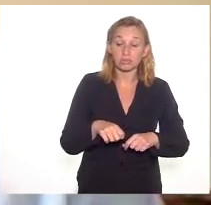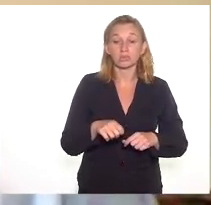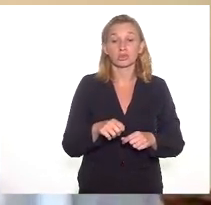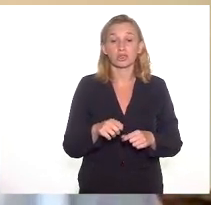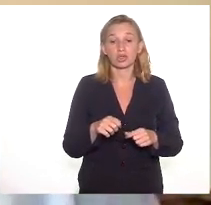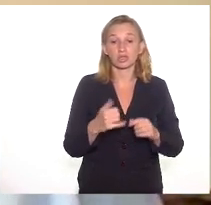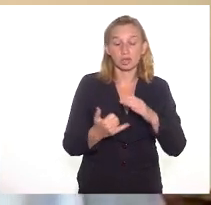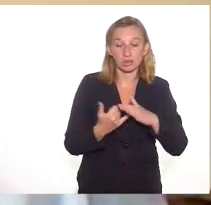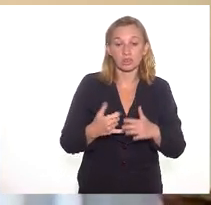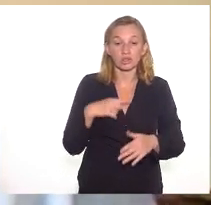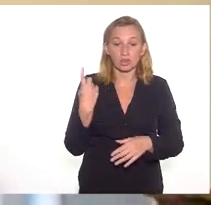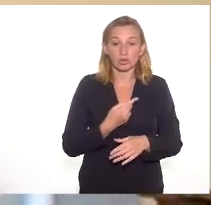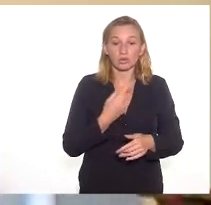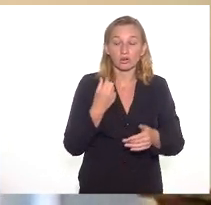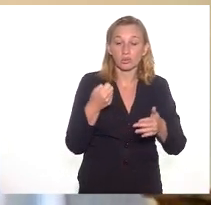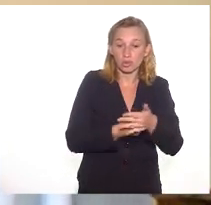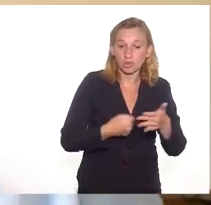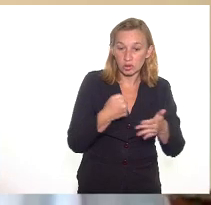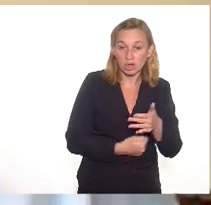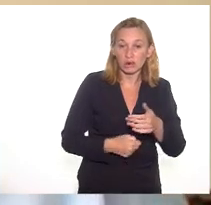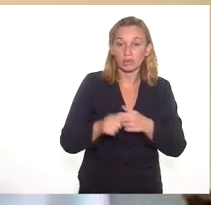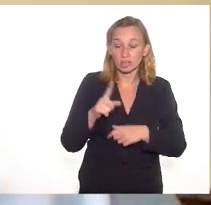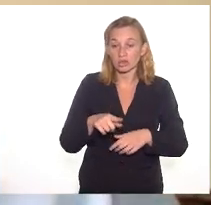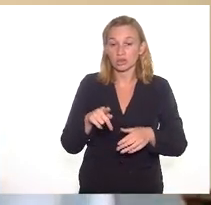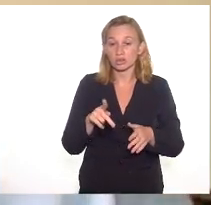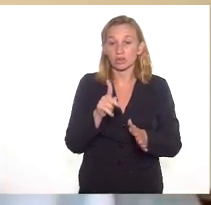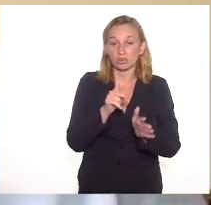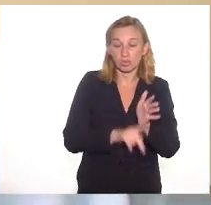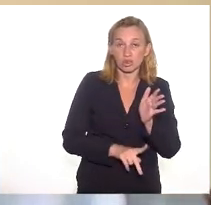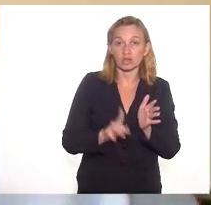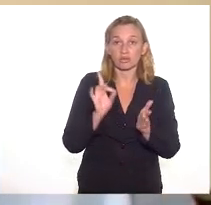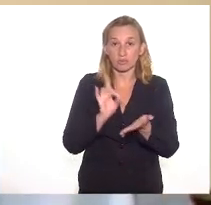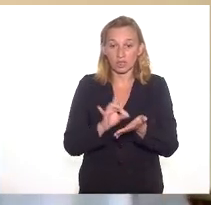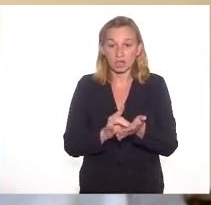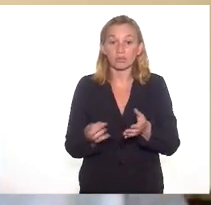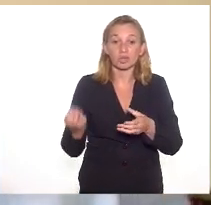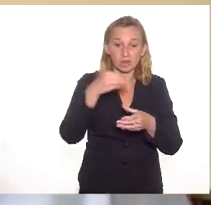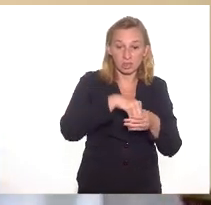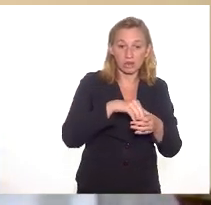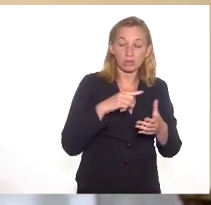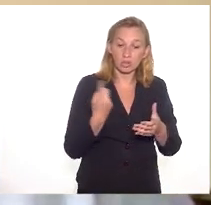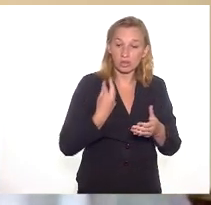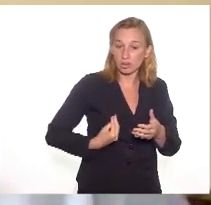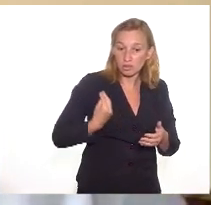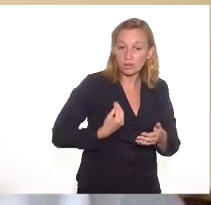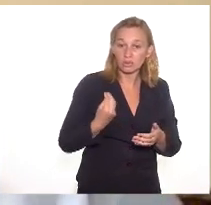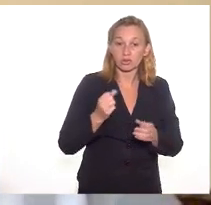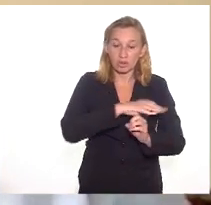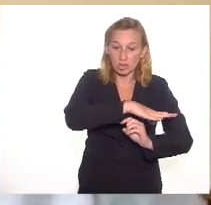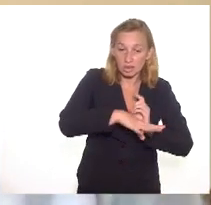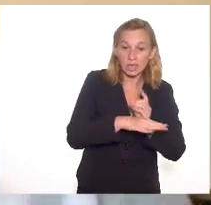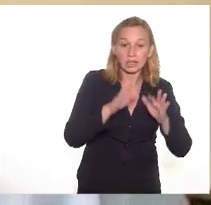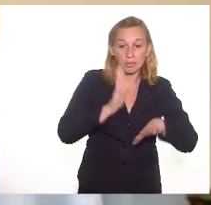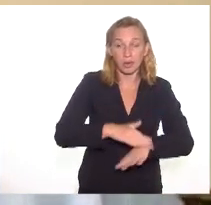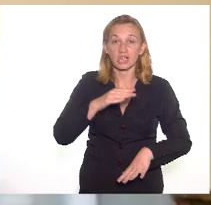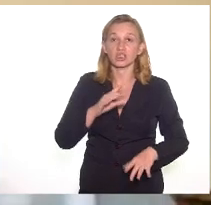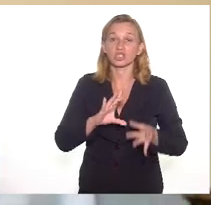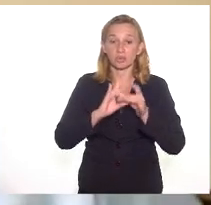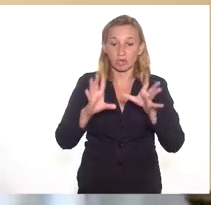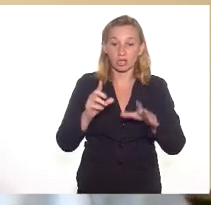e a gente vai lutar para que ele seja um projeto que realmente seja implementado, para que a gente viva numa sociedade mais democrática,